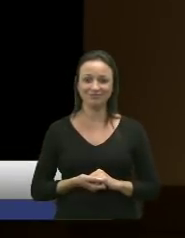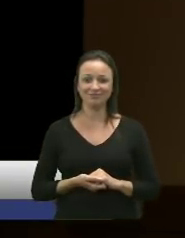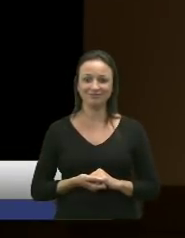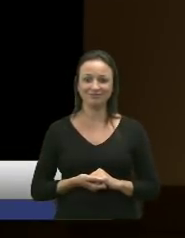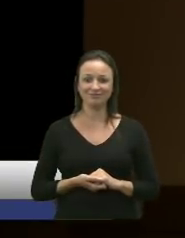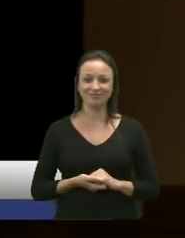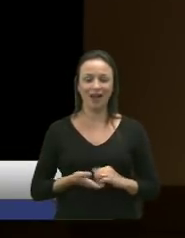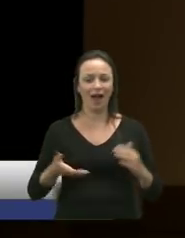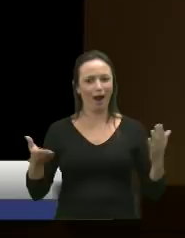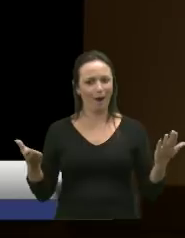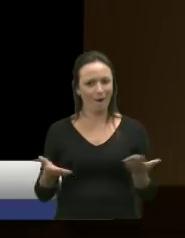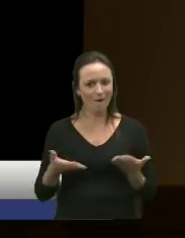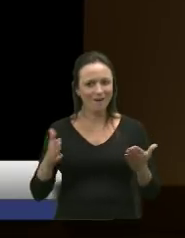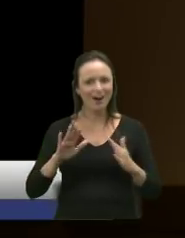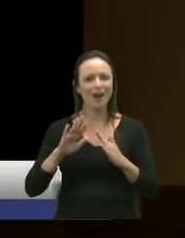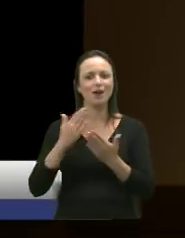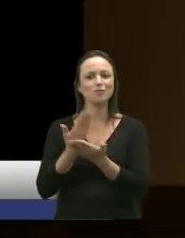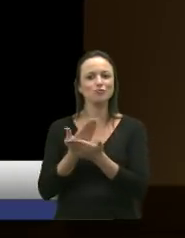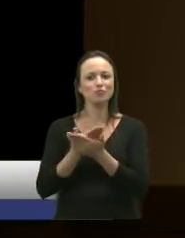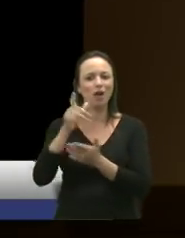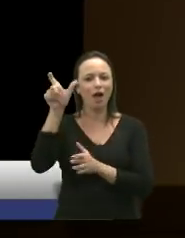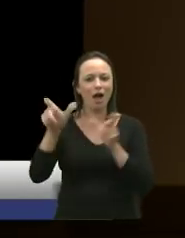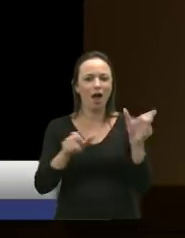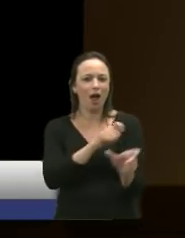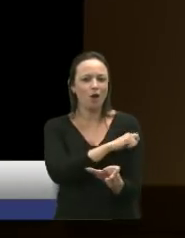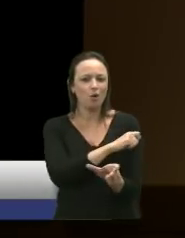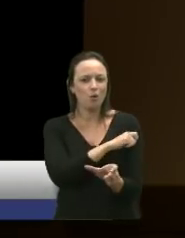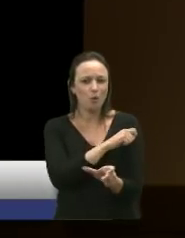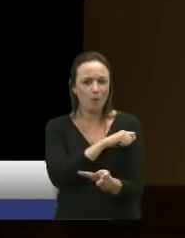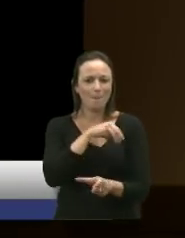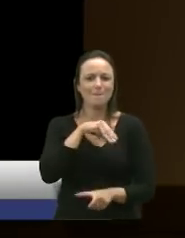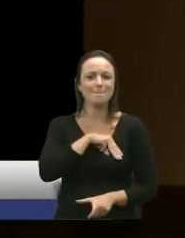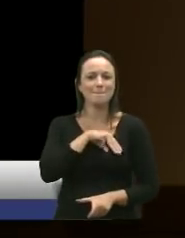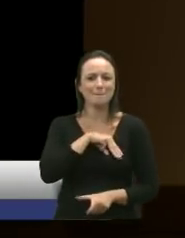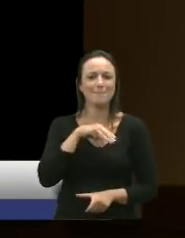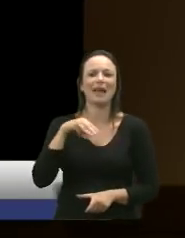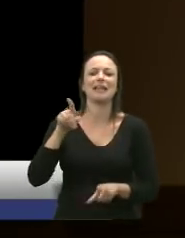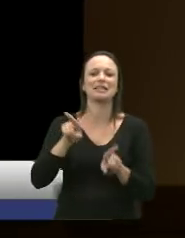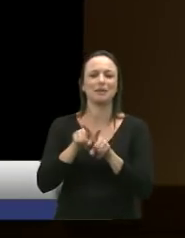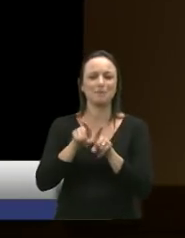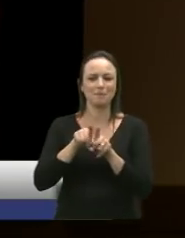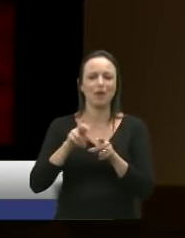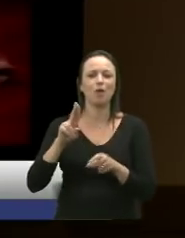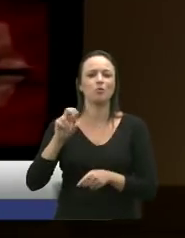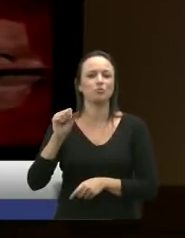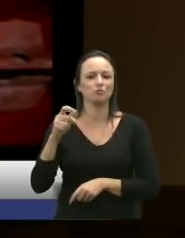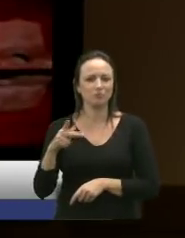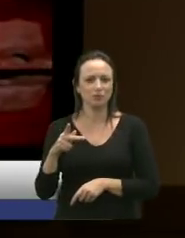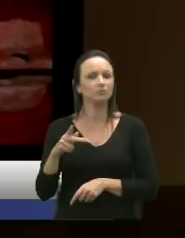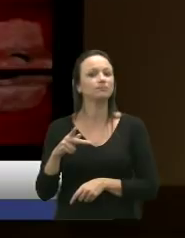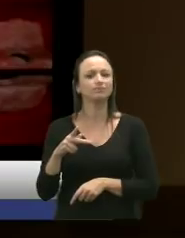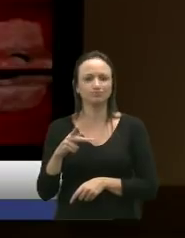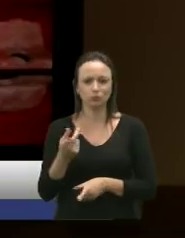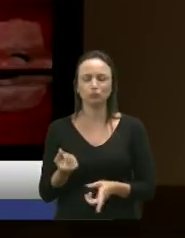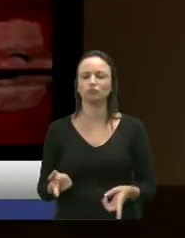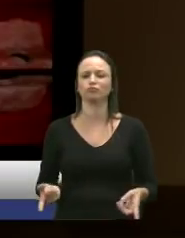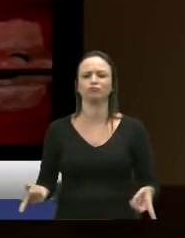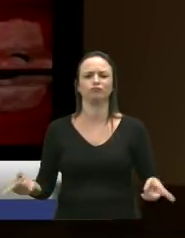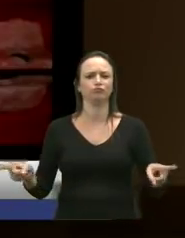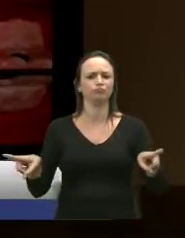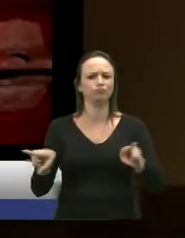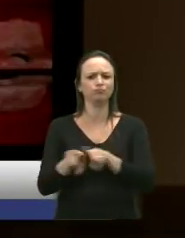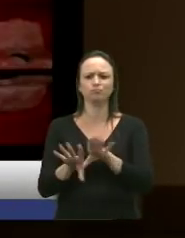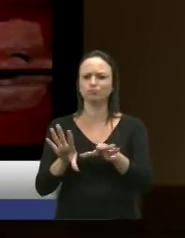Agora, os estudantes do Mackenzie e da USP juntos é impensável, mas eles se uniram. Se uniram